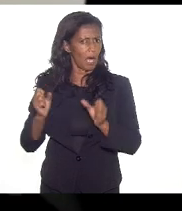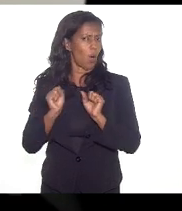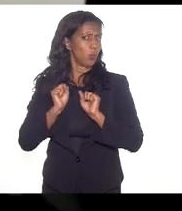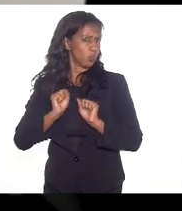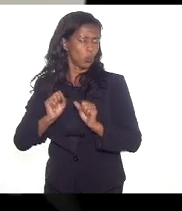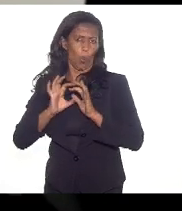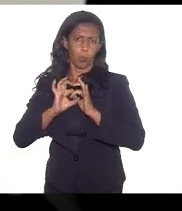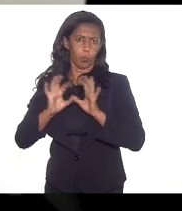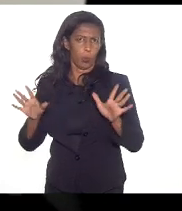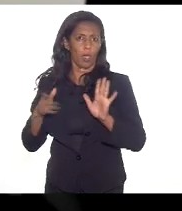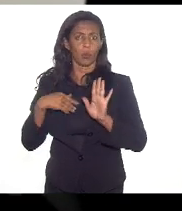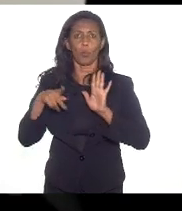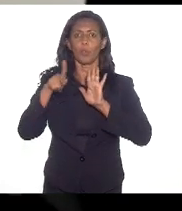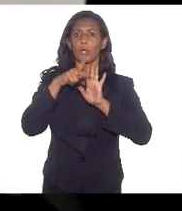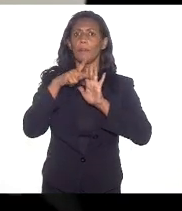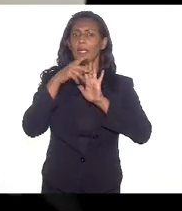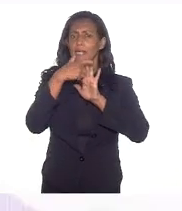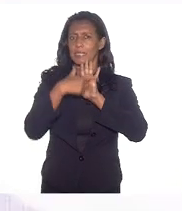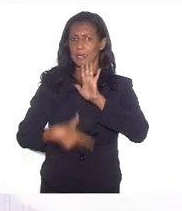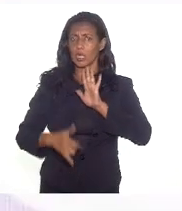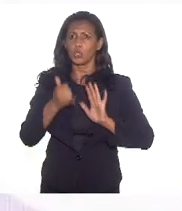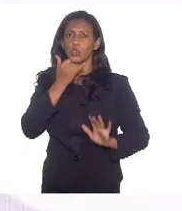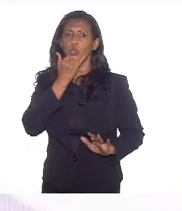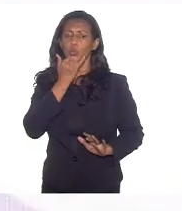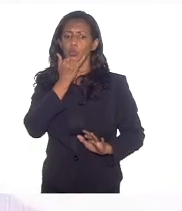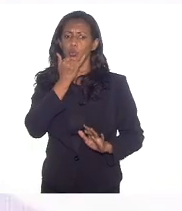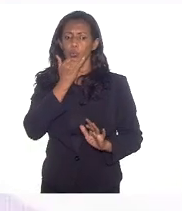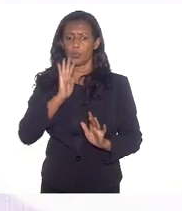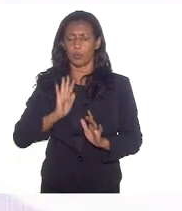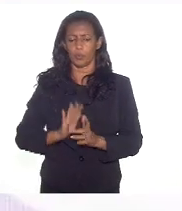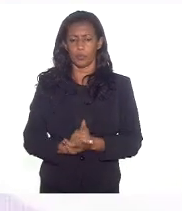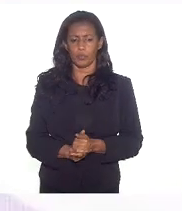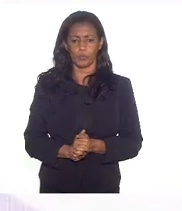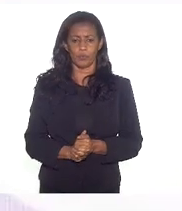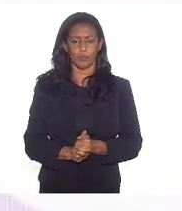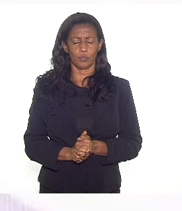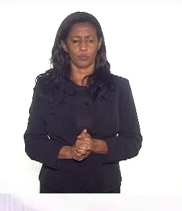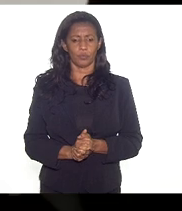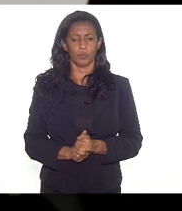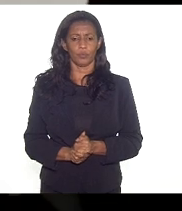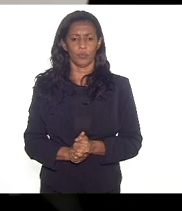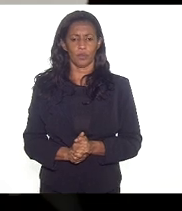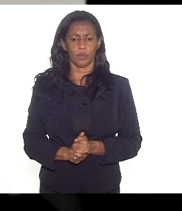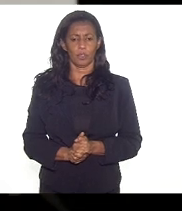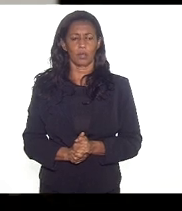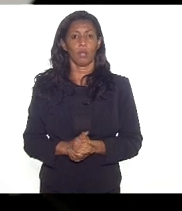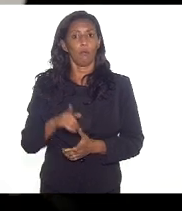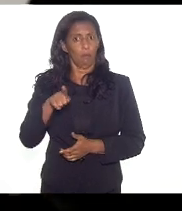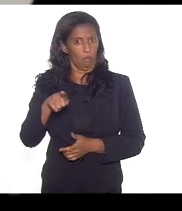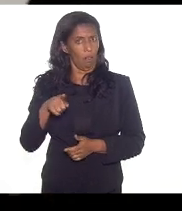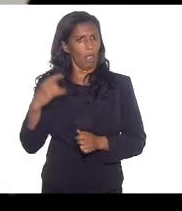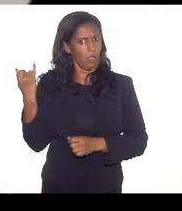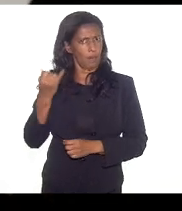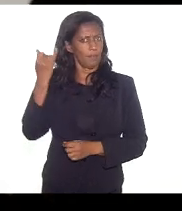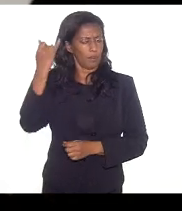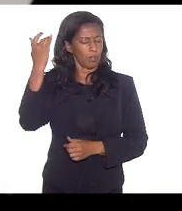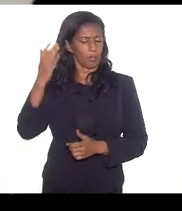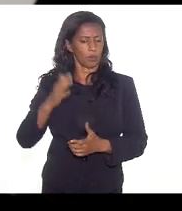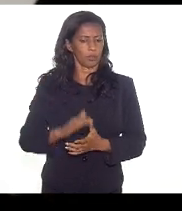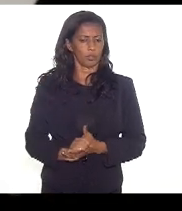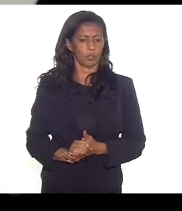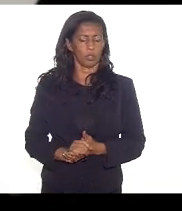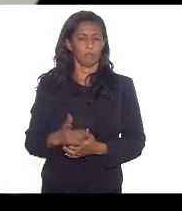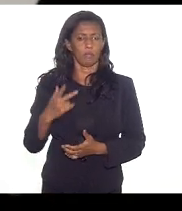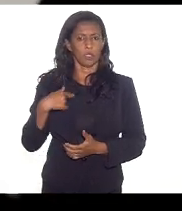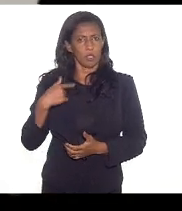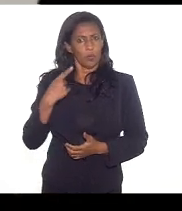ainda os pareceres. Desculpa, senhor presidente, eu volto a falar então. A matéria é importante, mas eu acho que eu vou